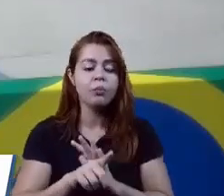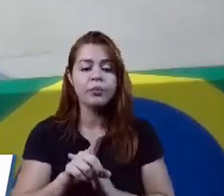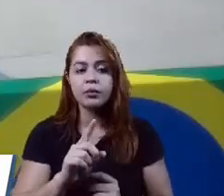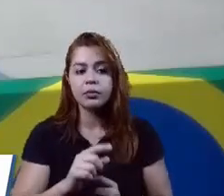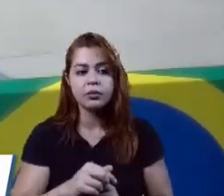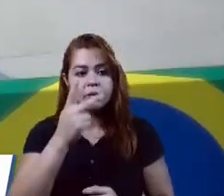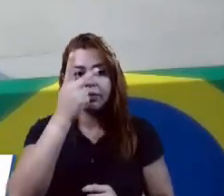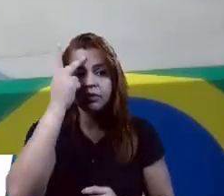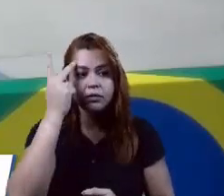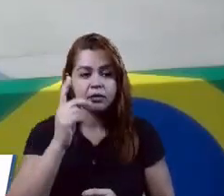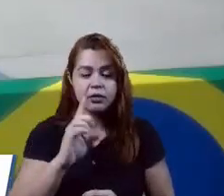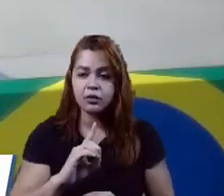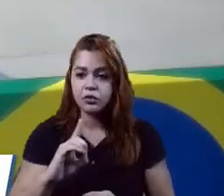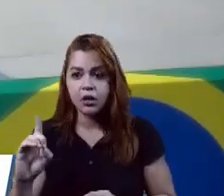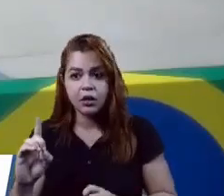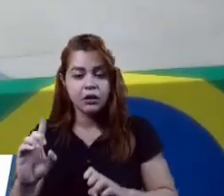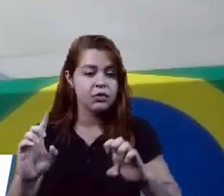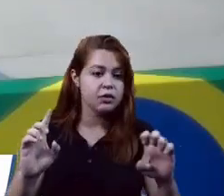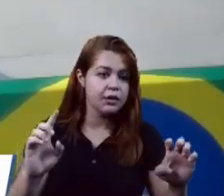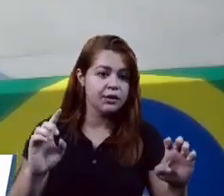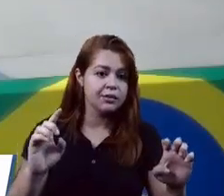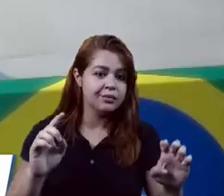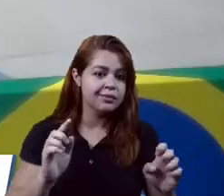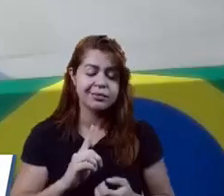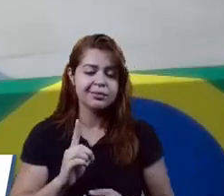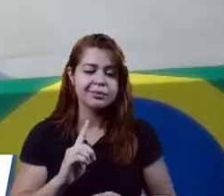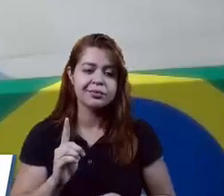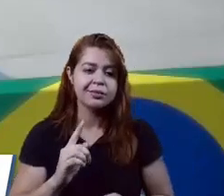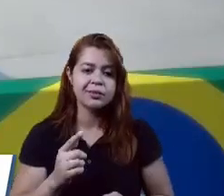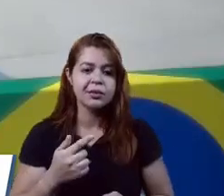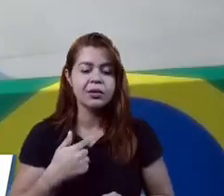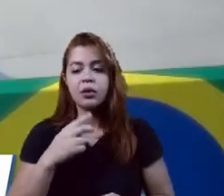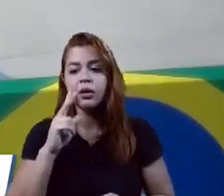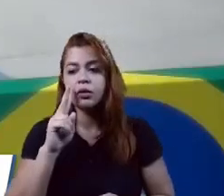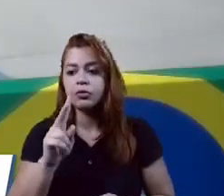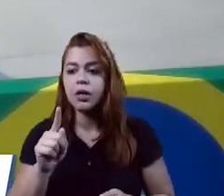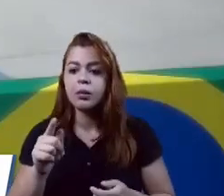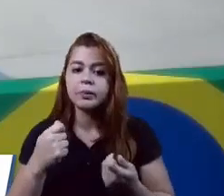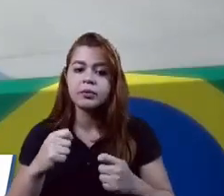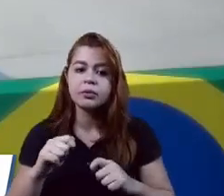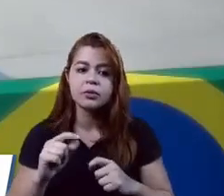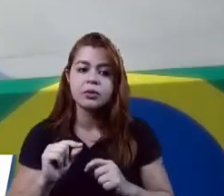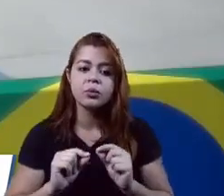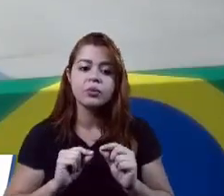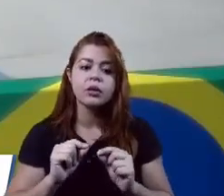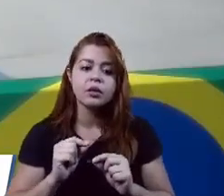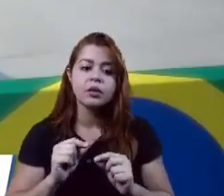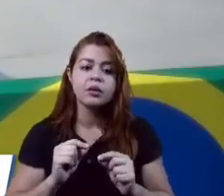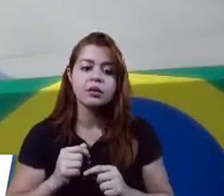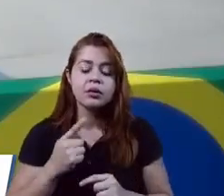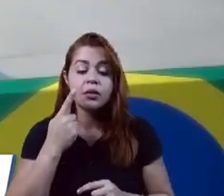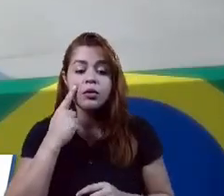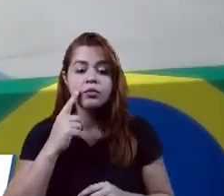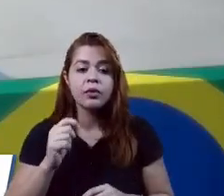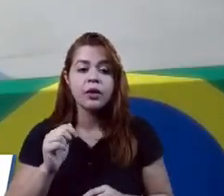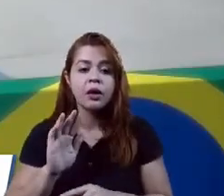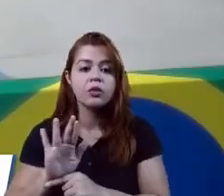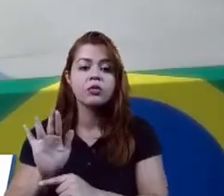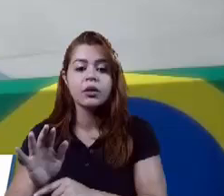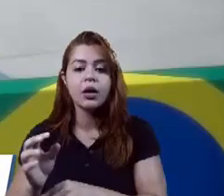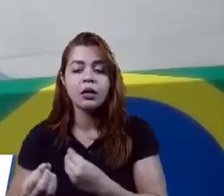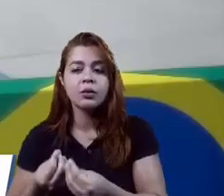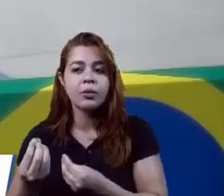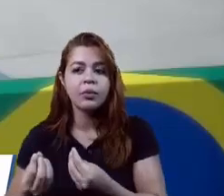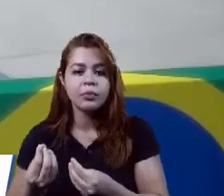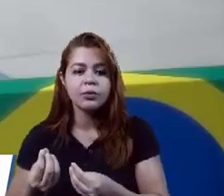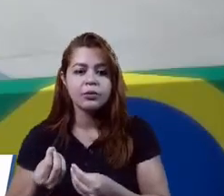Eu simplesmente vejo a necessidade e vejo como eu posso ajudar da melhor maneira possível. Então, nunca fiz essa pergunta. Vocês